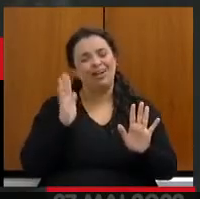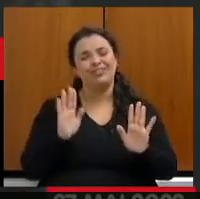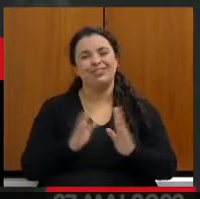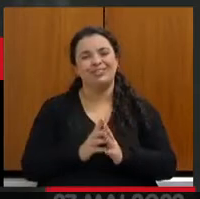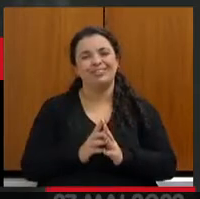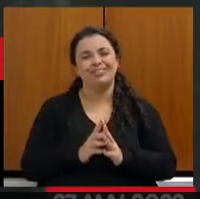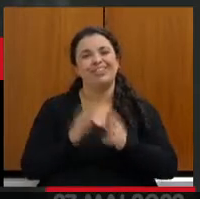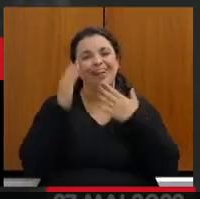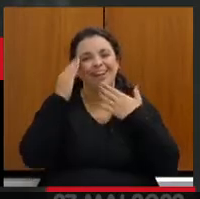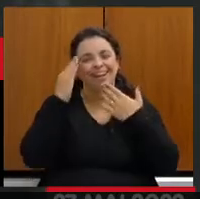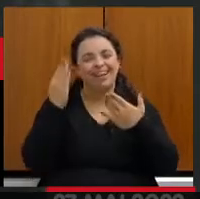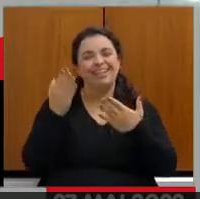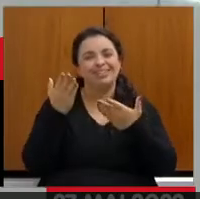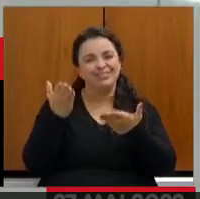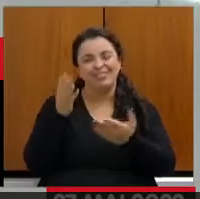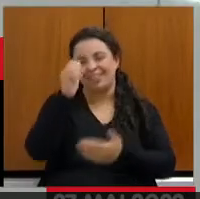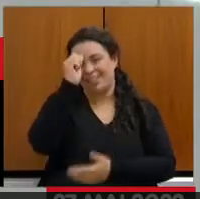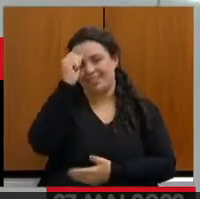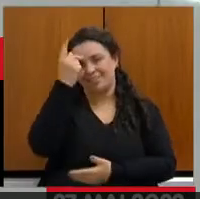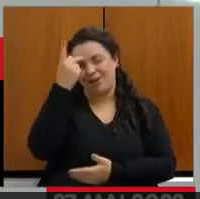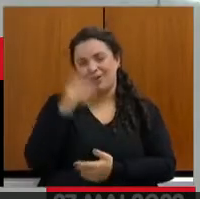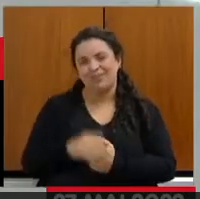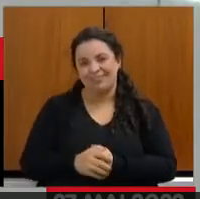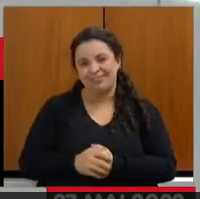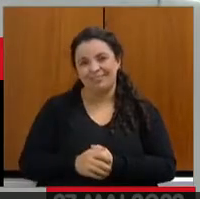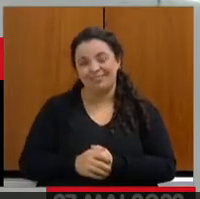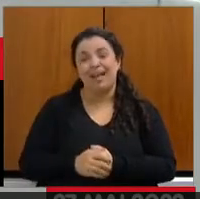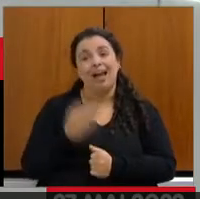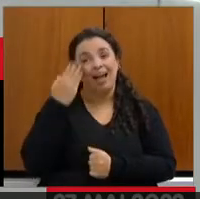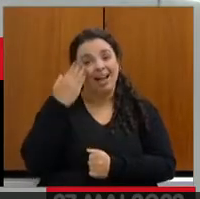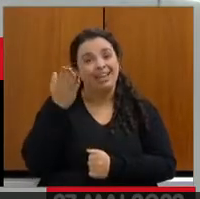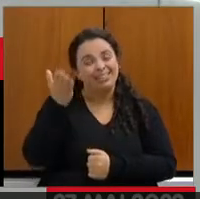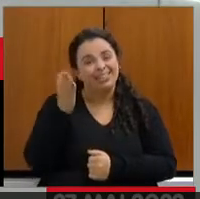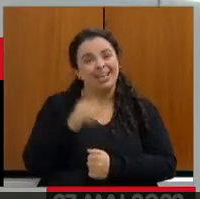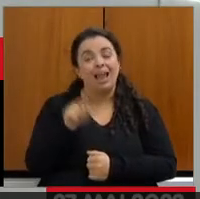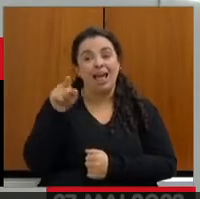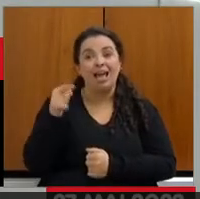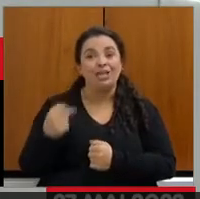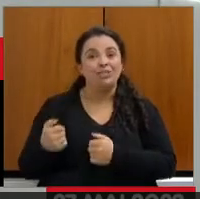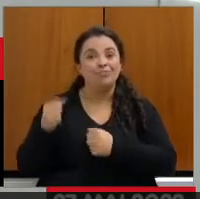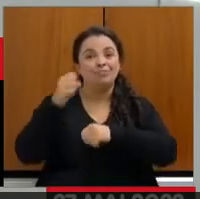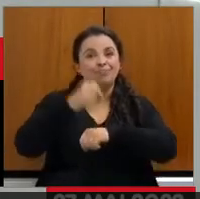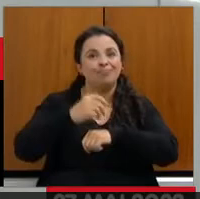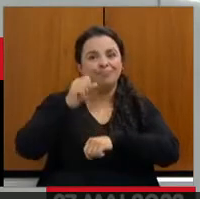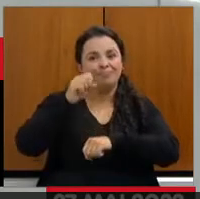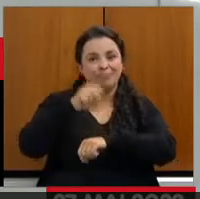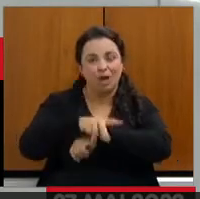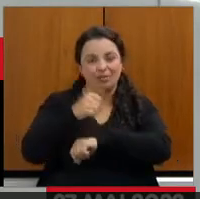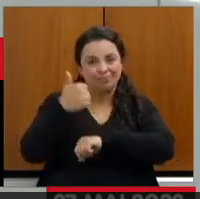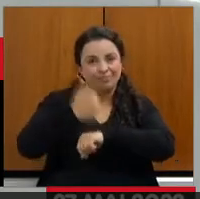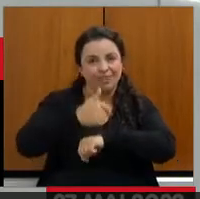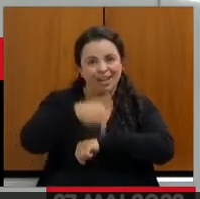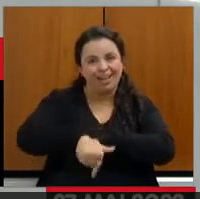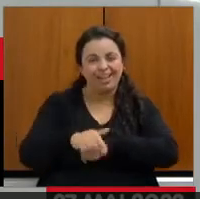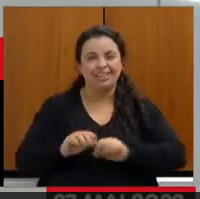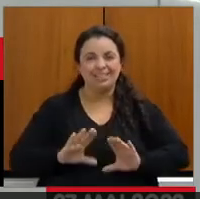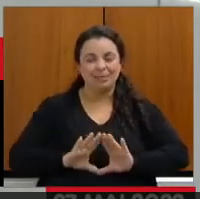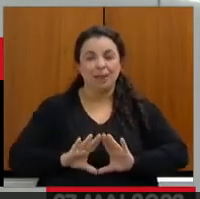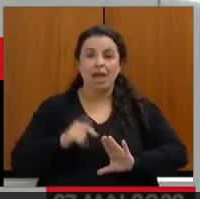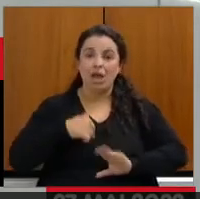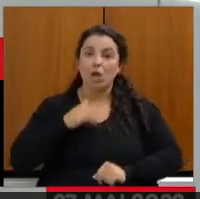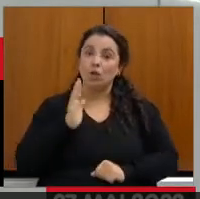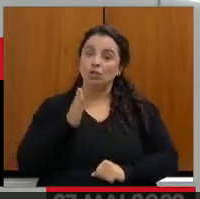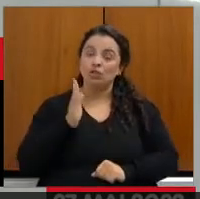agradeço as deputadas também mas a Ana Paula porque quando a Ana chegou na Assembleia eu já estava aqui e aí ela me